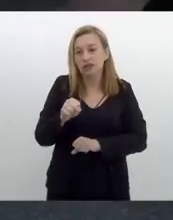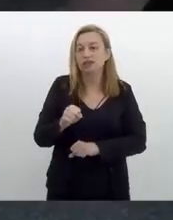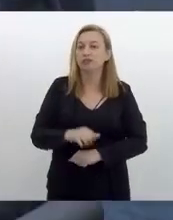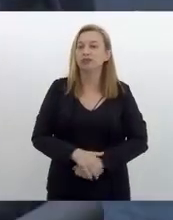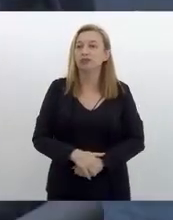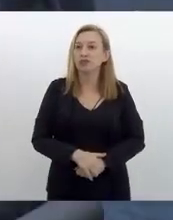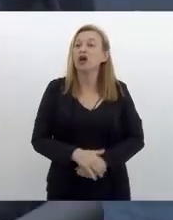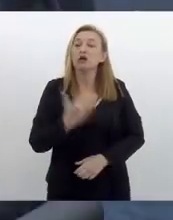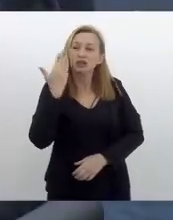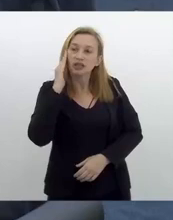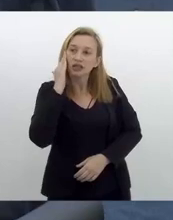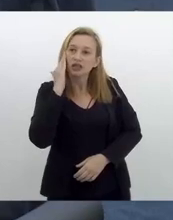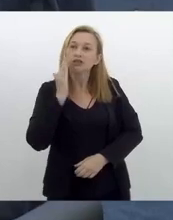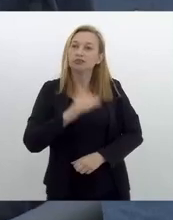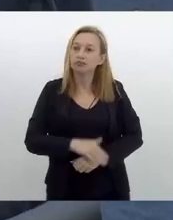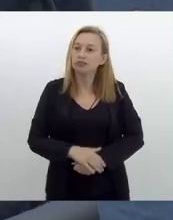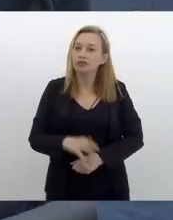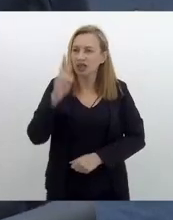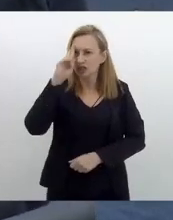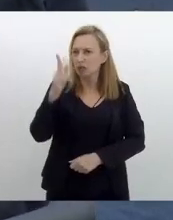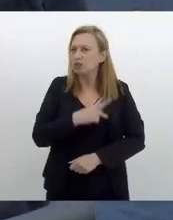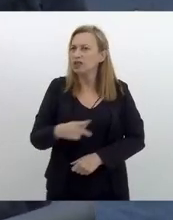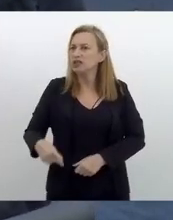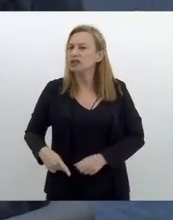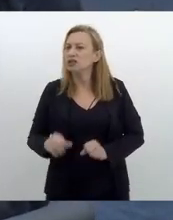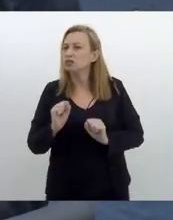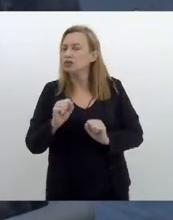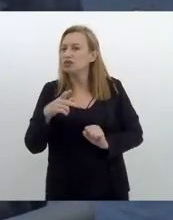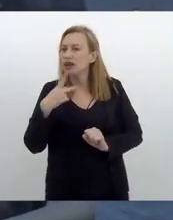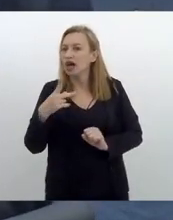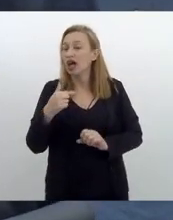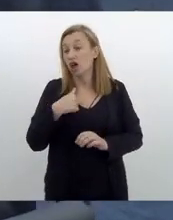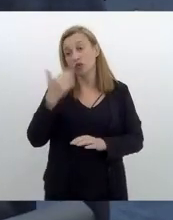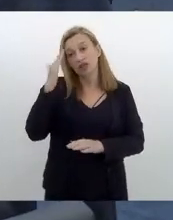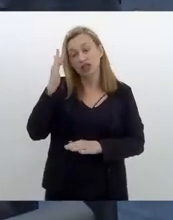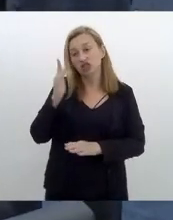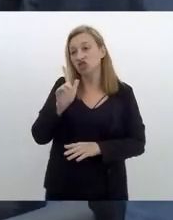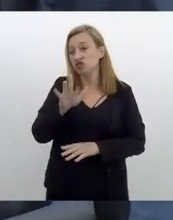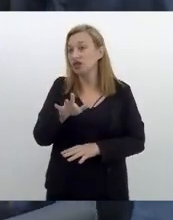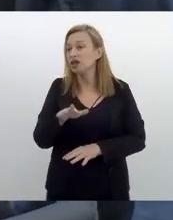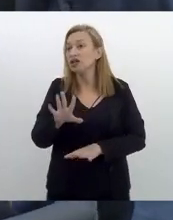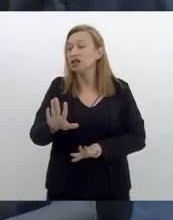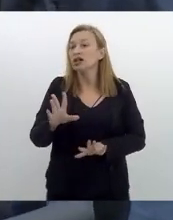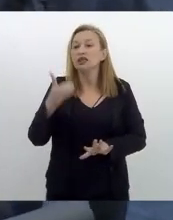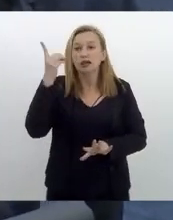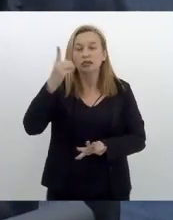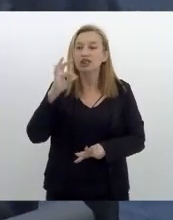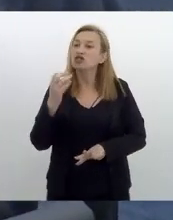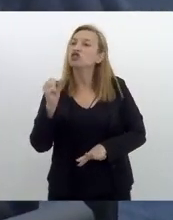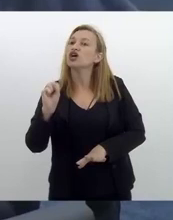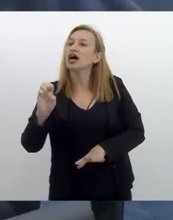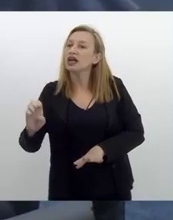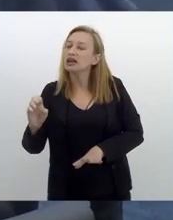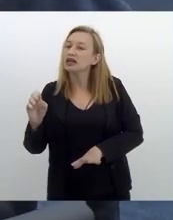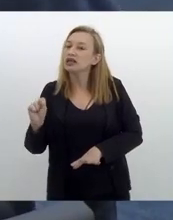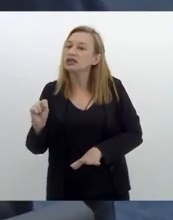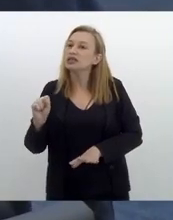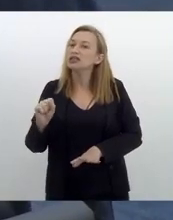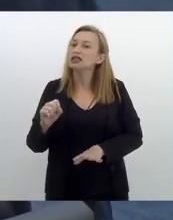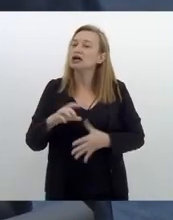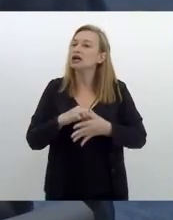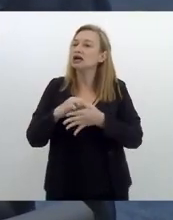Eu compreendi, presidente, vossa excelência... Eu entendi diferente, mas eu vou ouvir o deputado Charles, líder do PSL. Márcio,